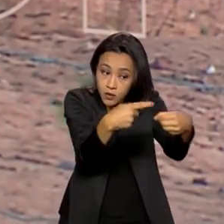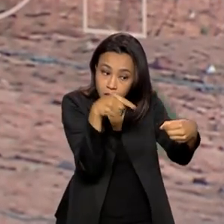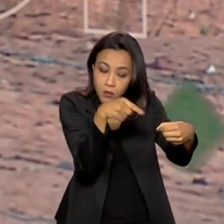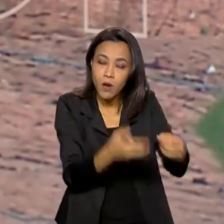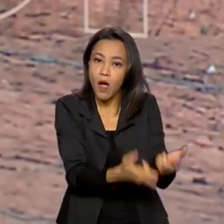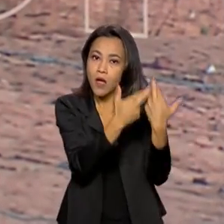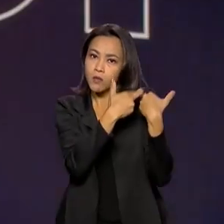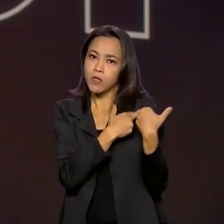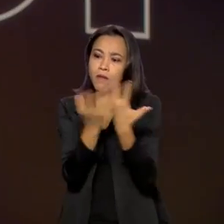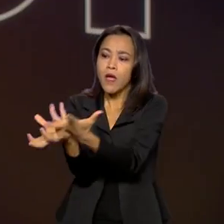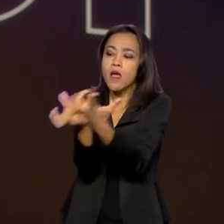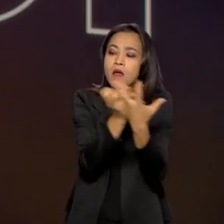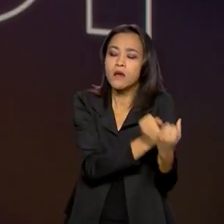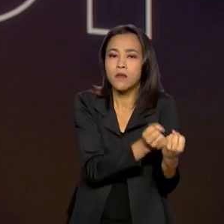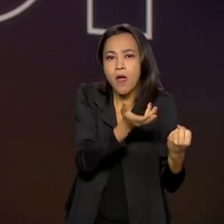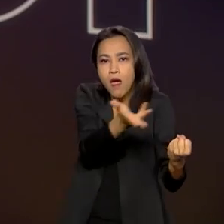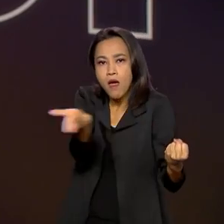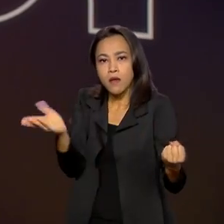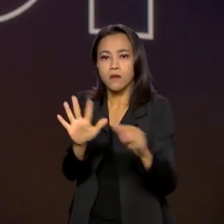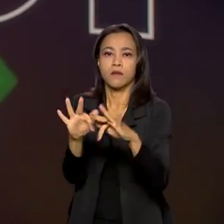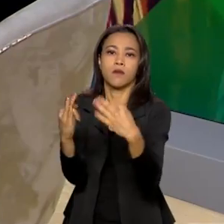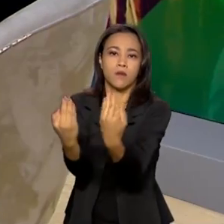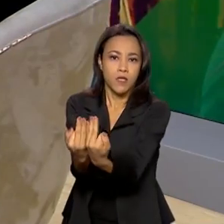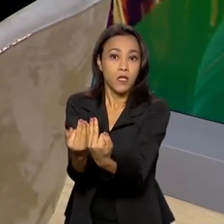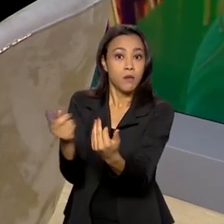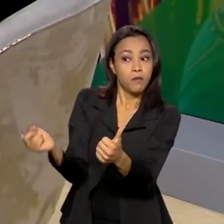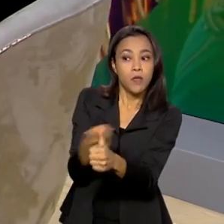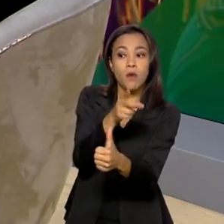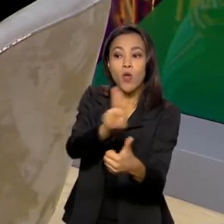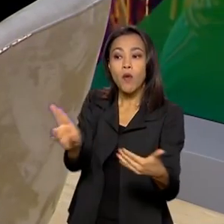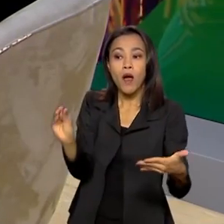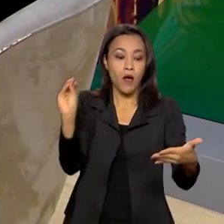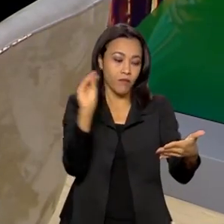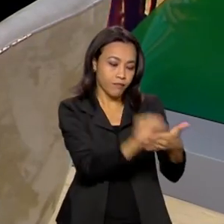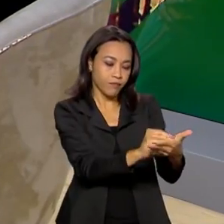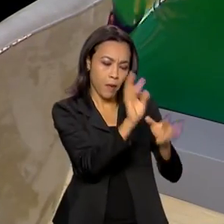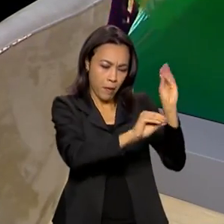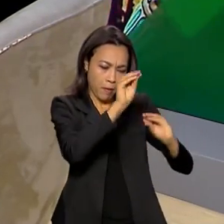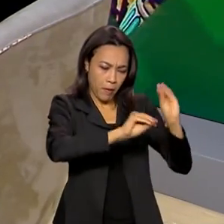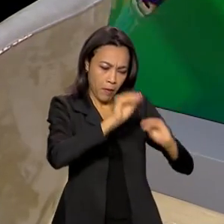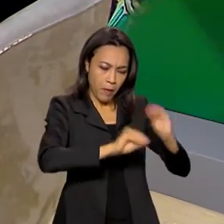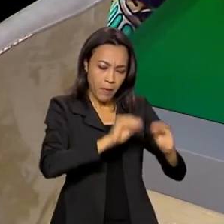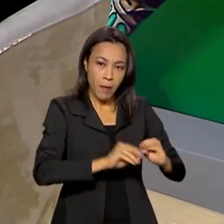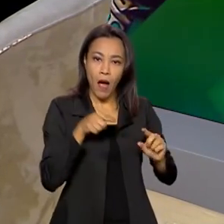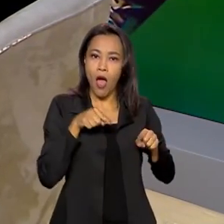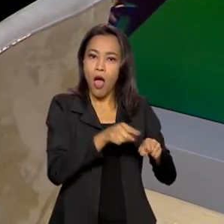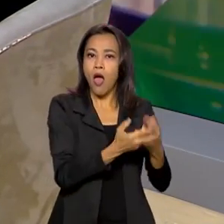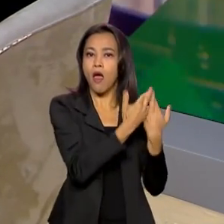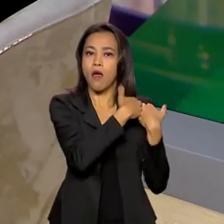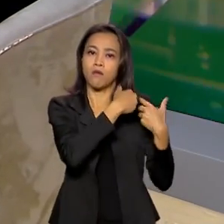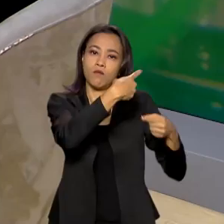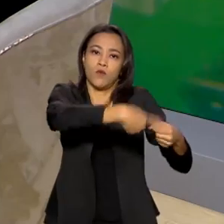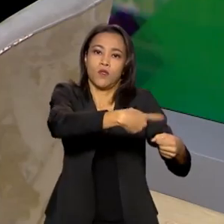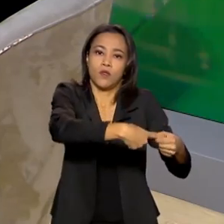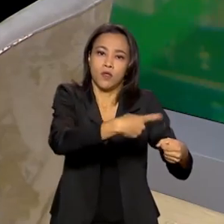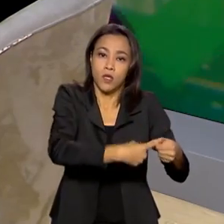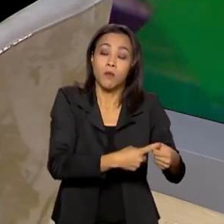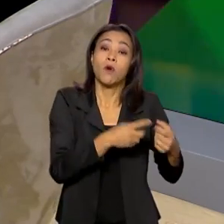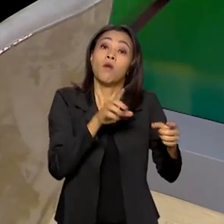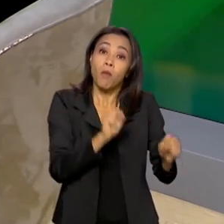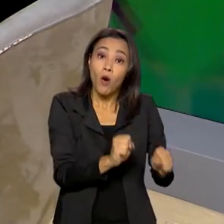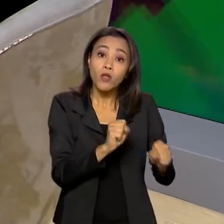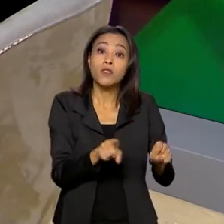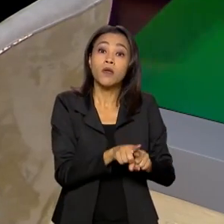por receber essa família e por fazer esse primeiro cadastro bem Como pode ser preenchido um pré-cadastro